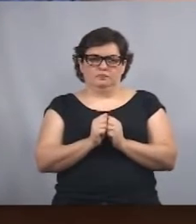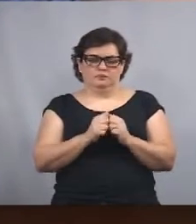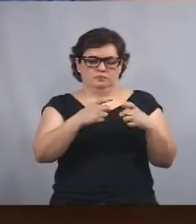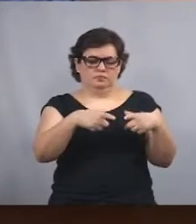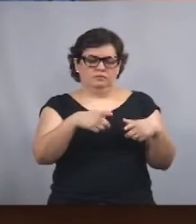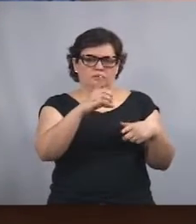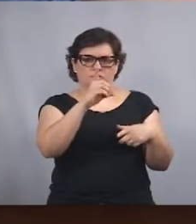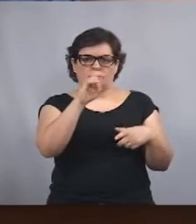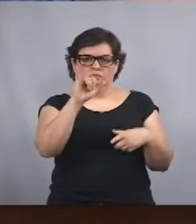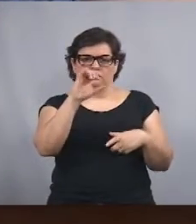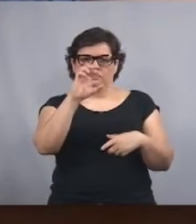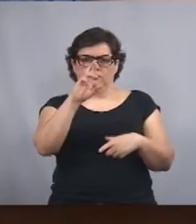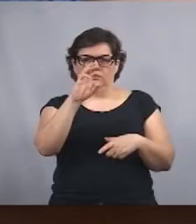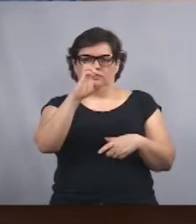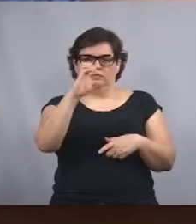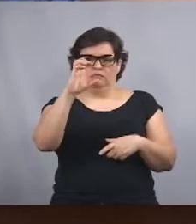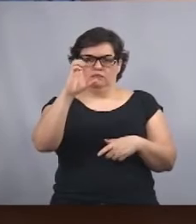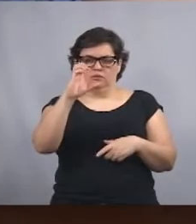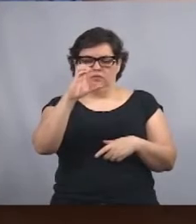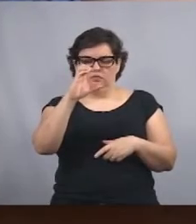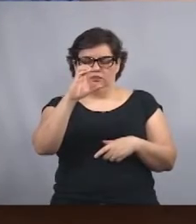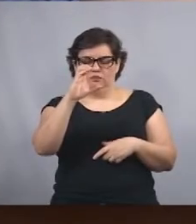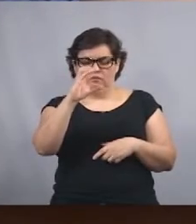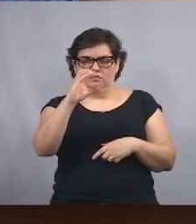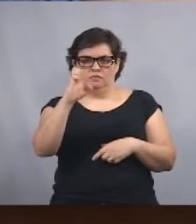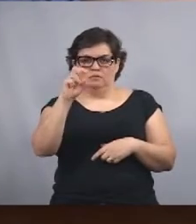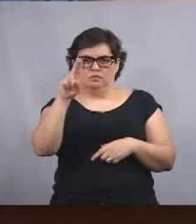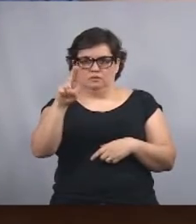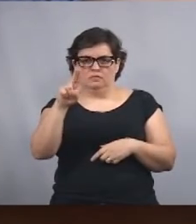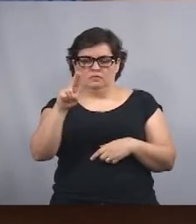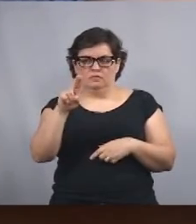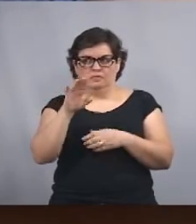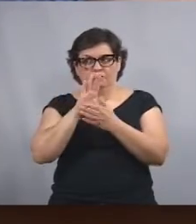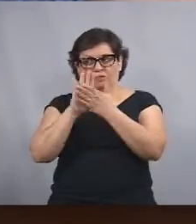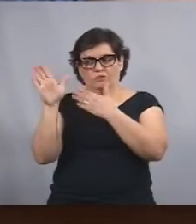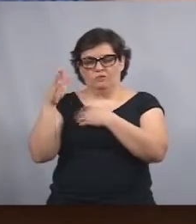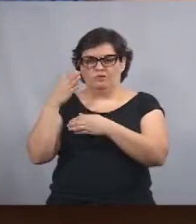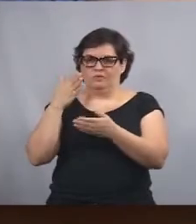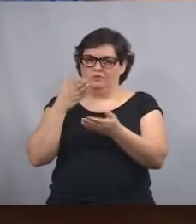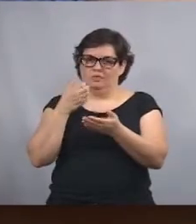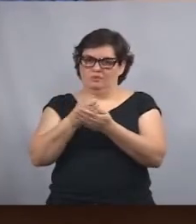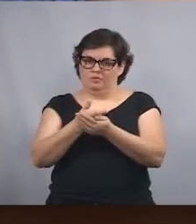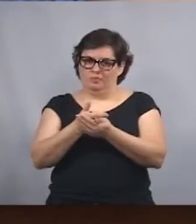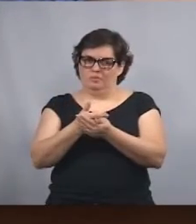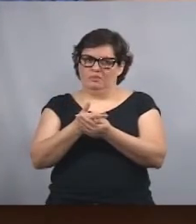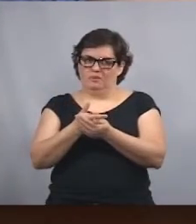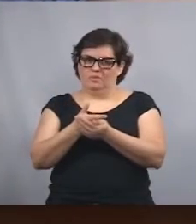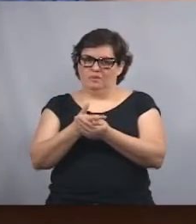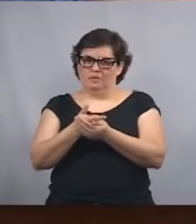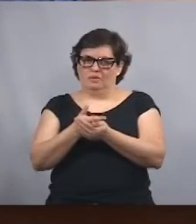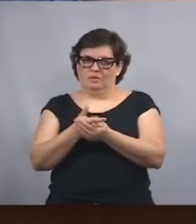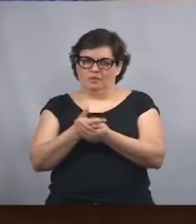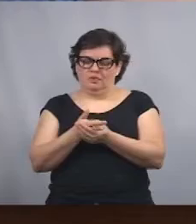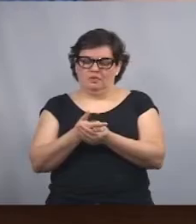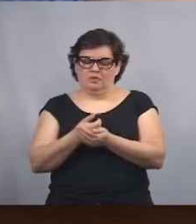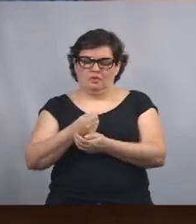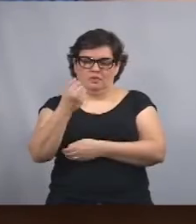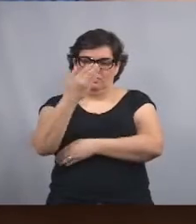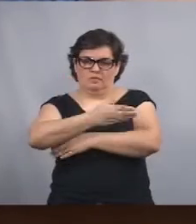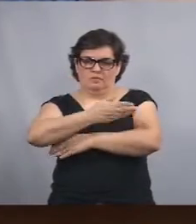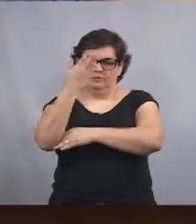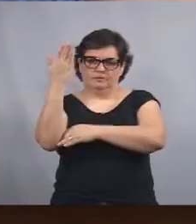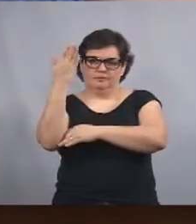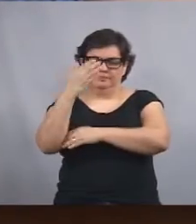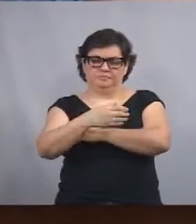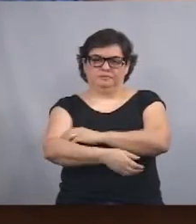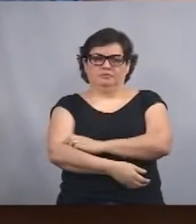Dirceu, de certa forma também fugindo do pagamento, escapando, vou usar essa expressão, do